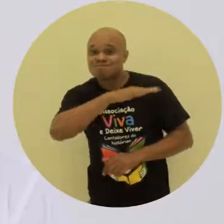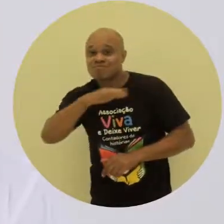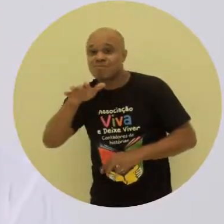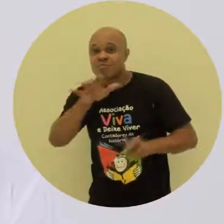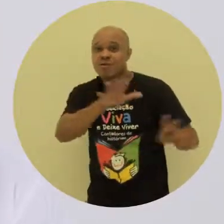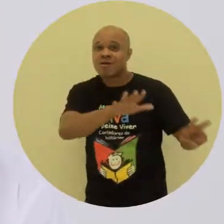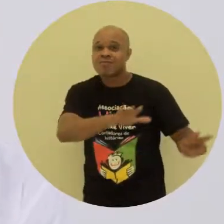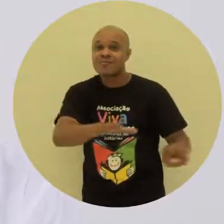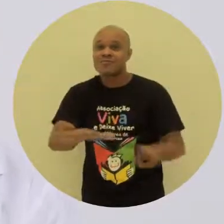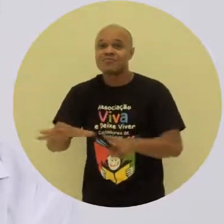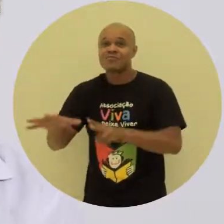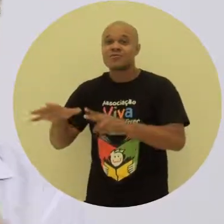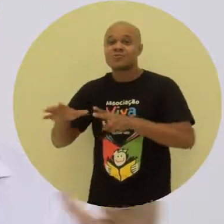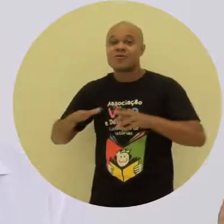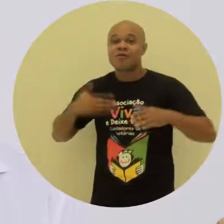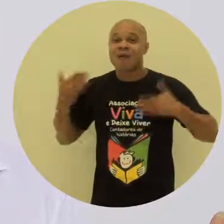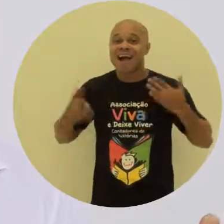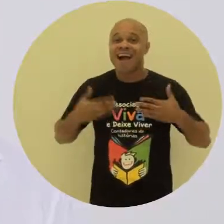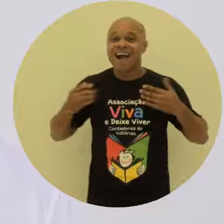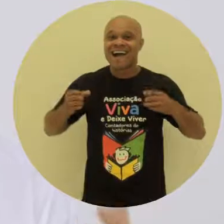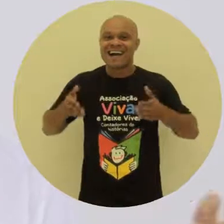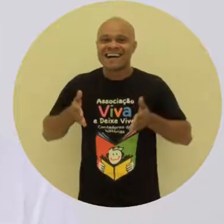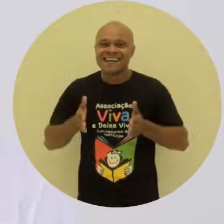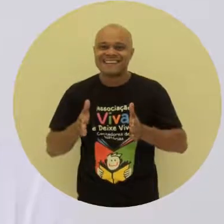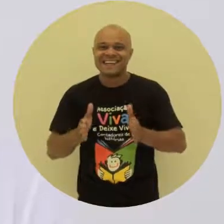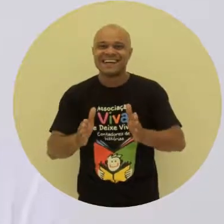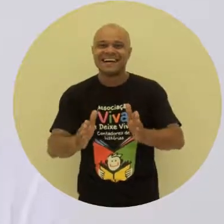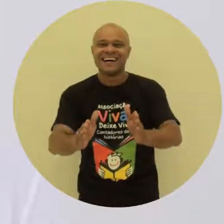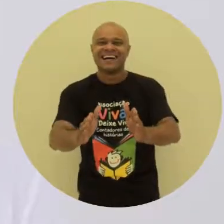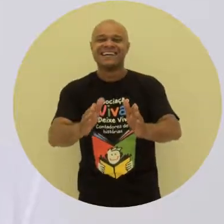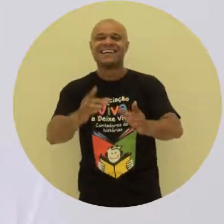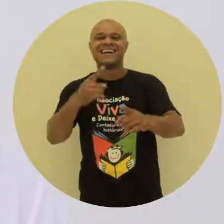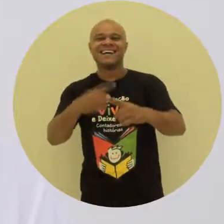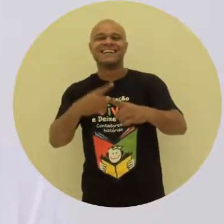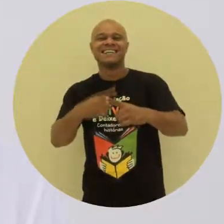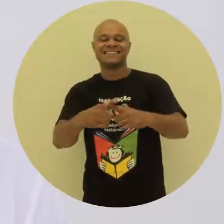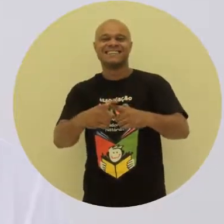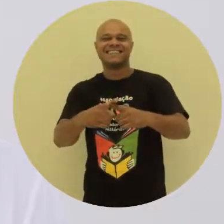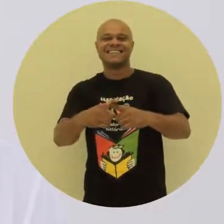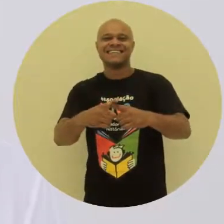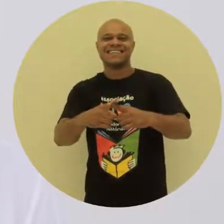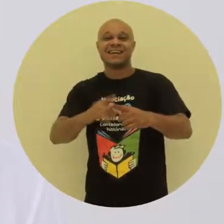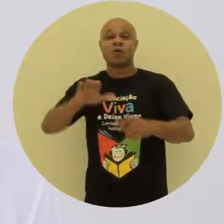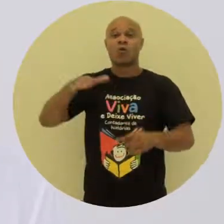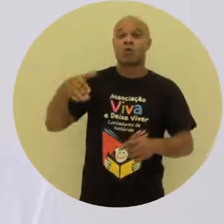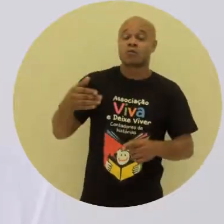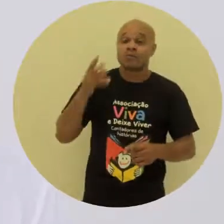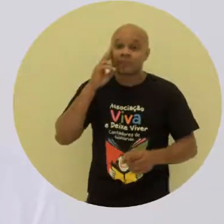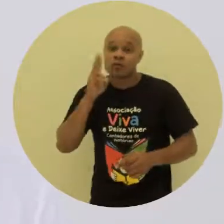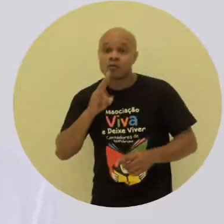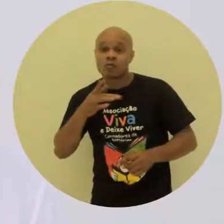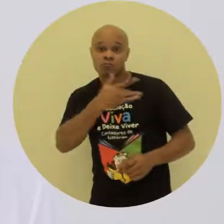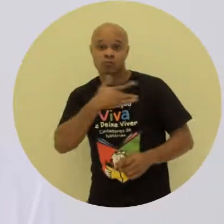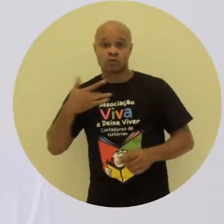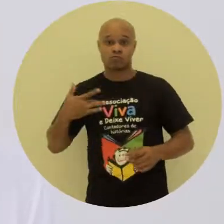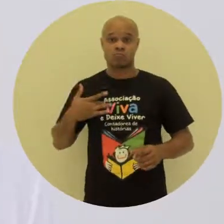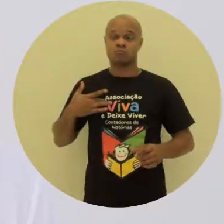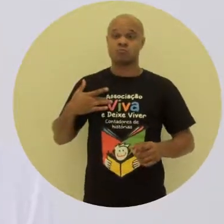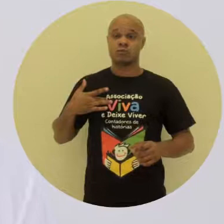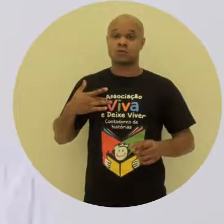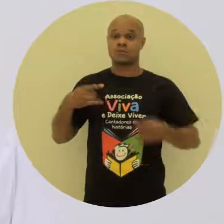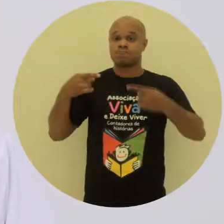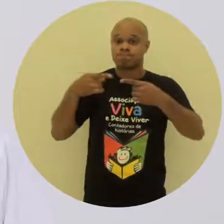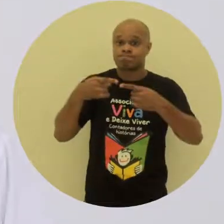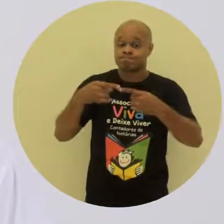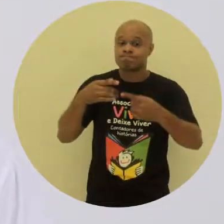alegria, entretenimento, enfim. Quando a gente entra dentro da saúde, a gente se depara também com o tema morte, né?